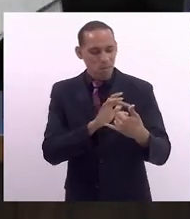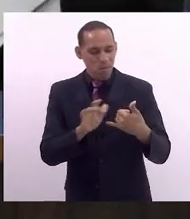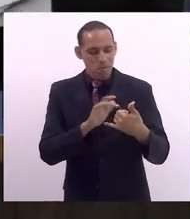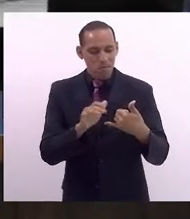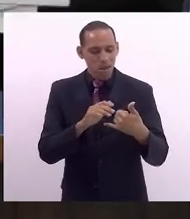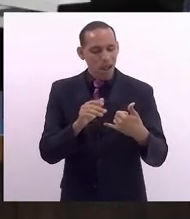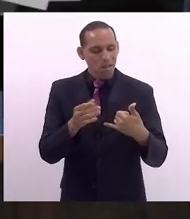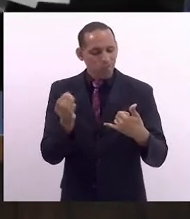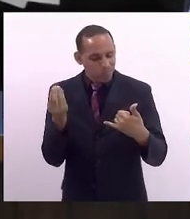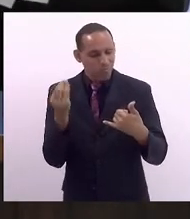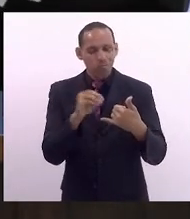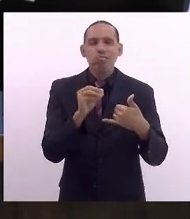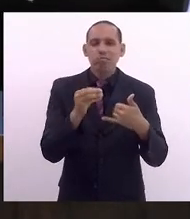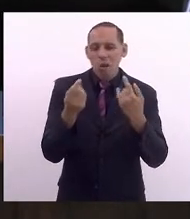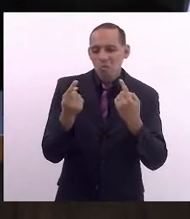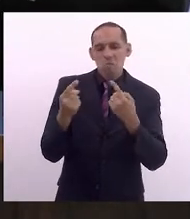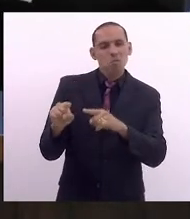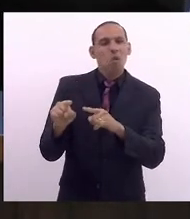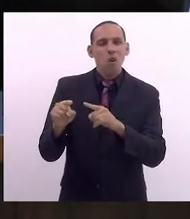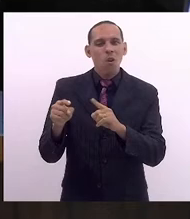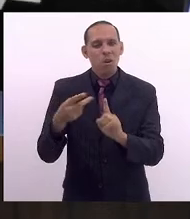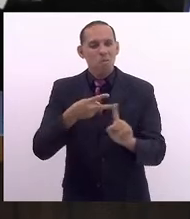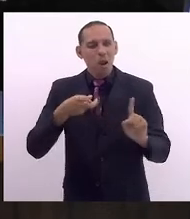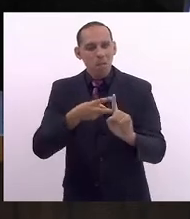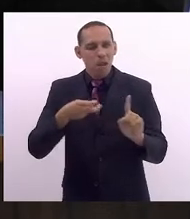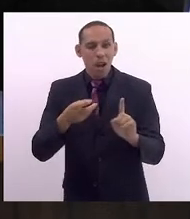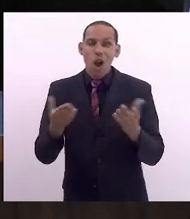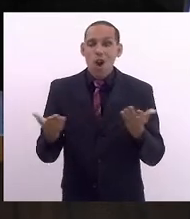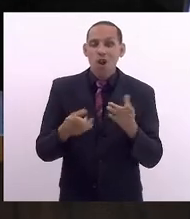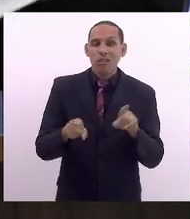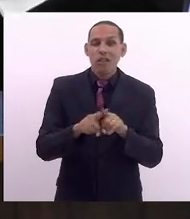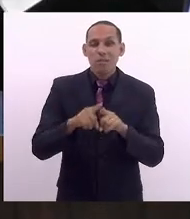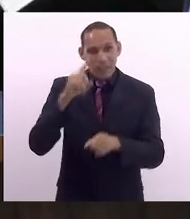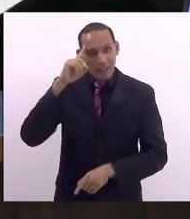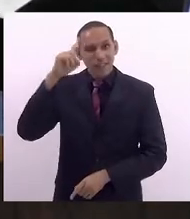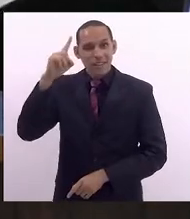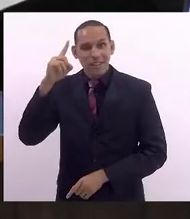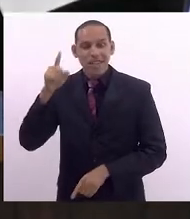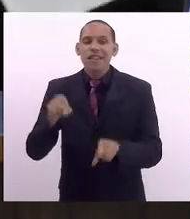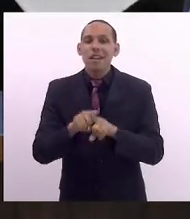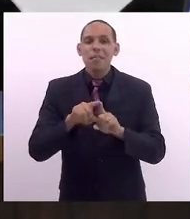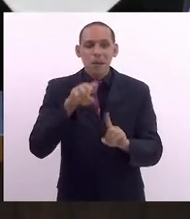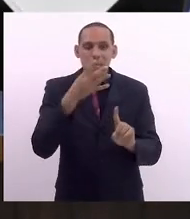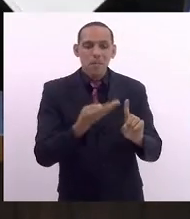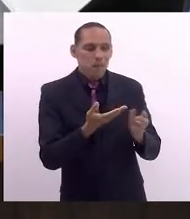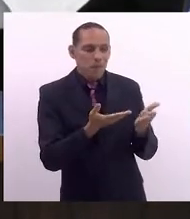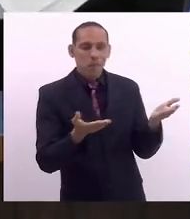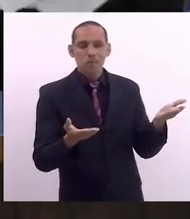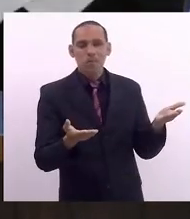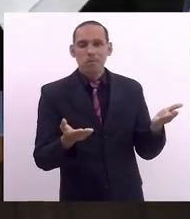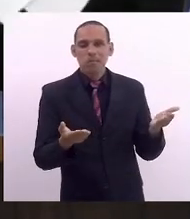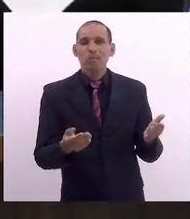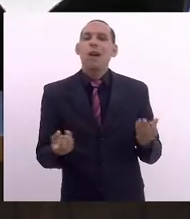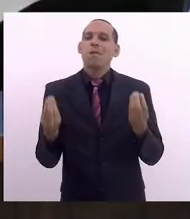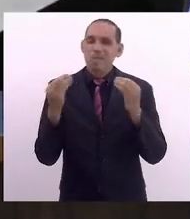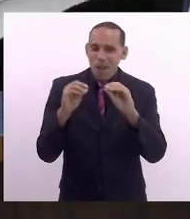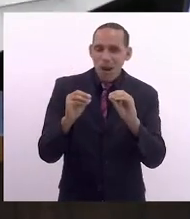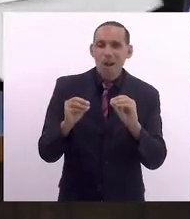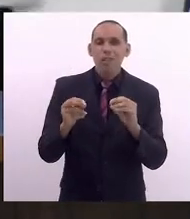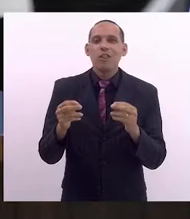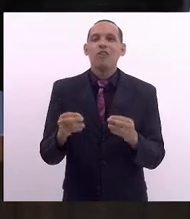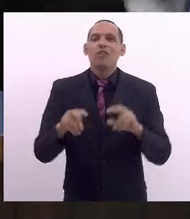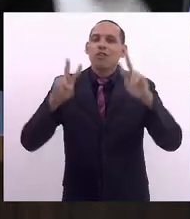contra o reconhecimento, postem falando sobre a data de hoje, postem sobre os homenageados, postem sobre o